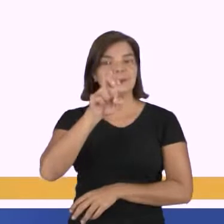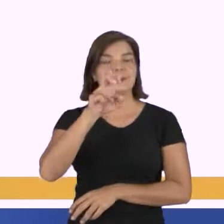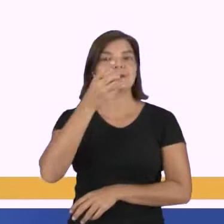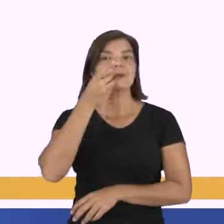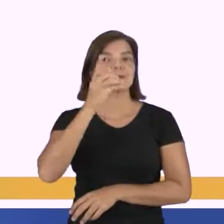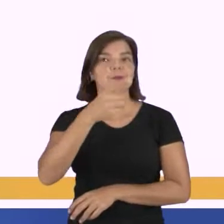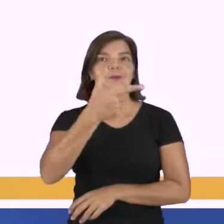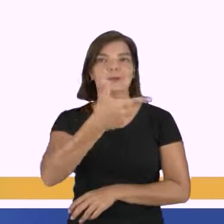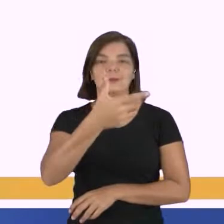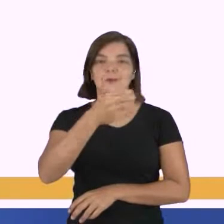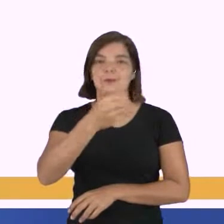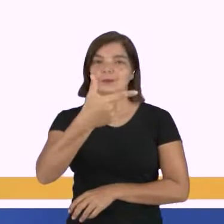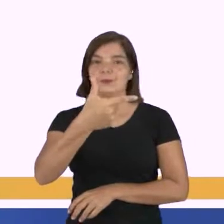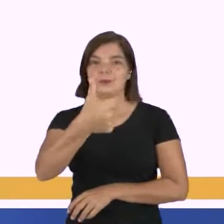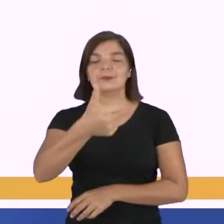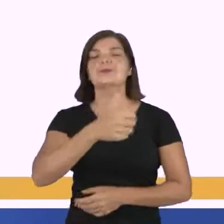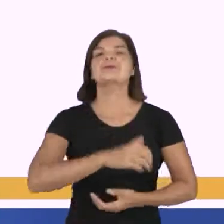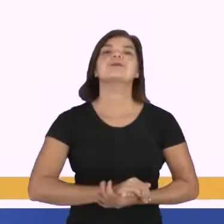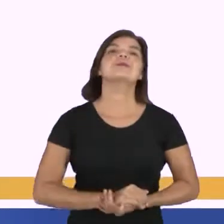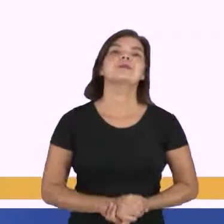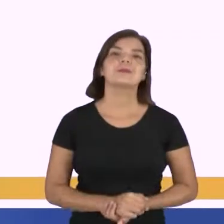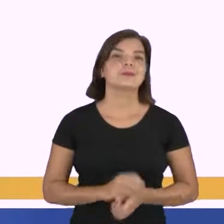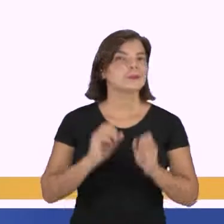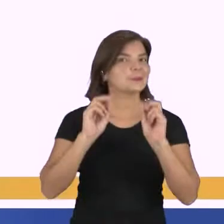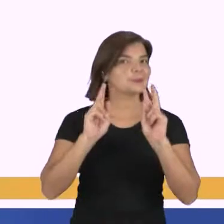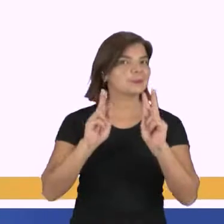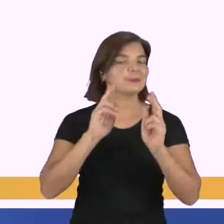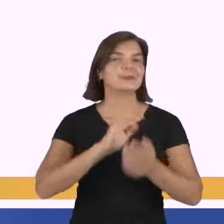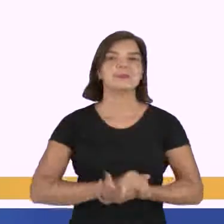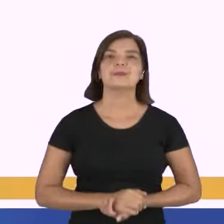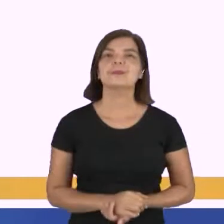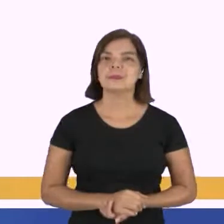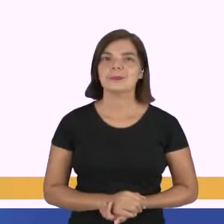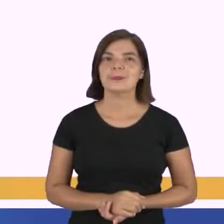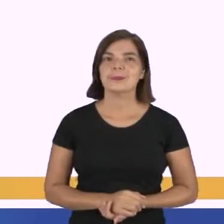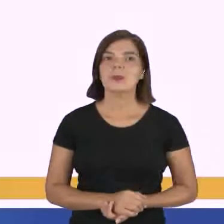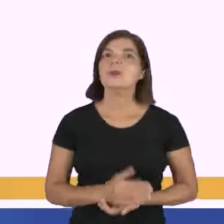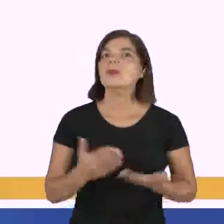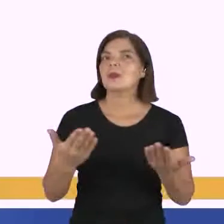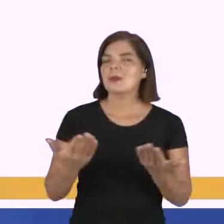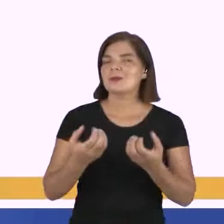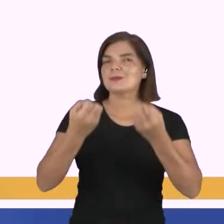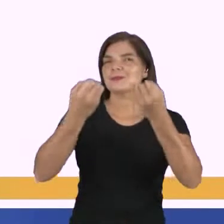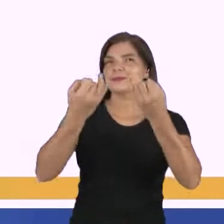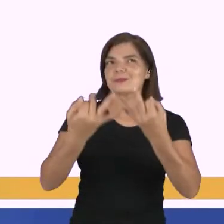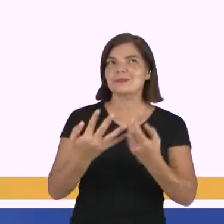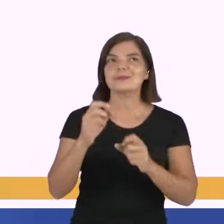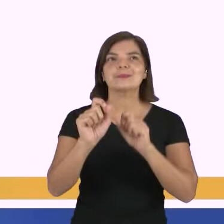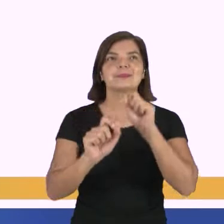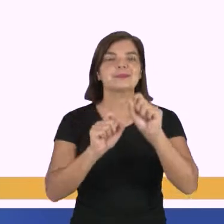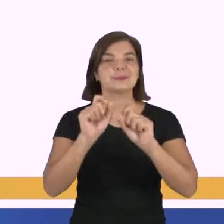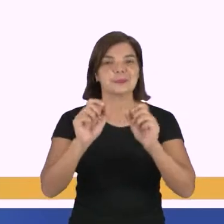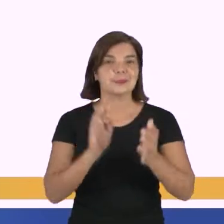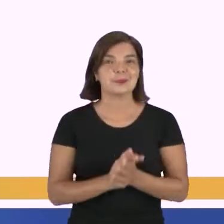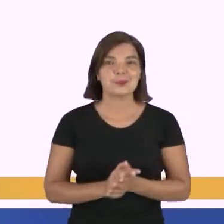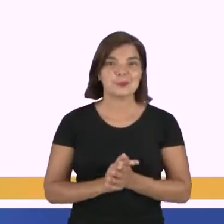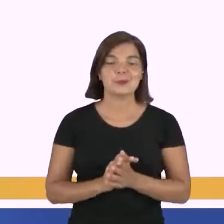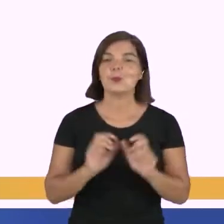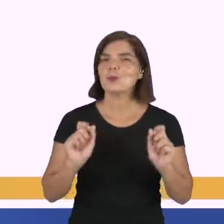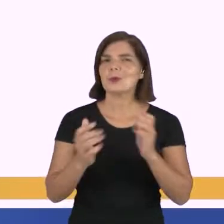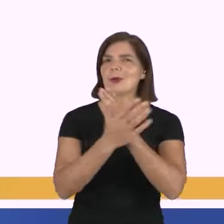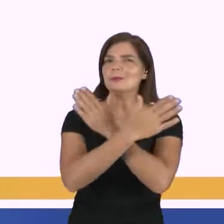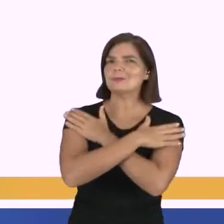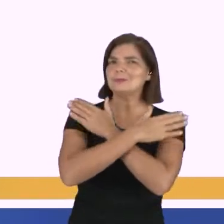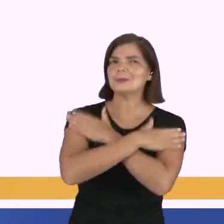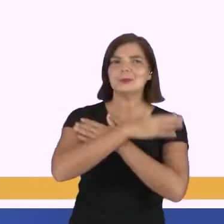2021, 5 de fevereiro de 2021, ok? Agora sim, vamos falar um pouquinho sobre holidays and celebrations. Por